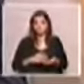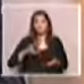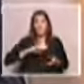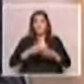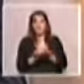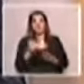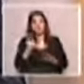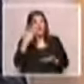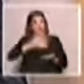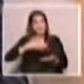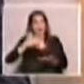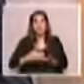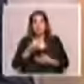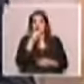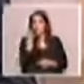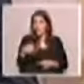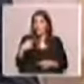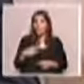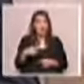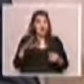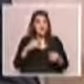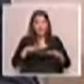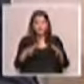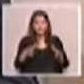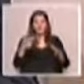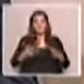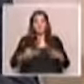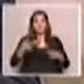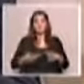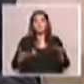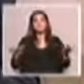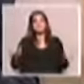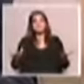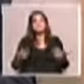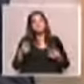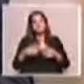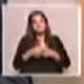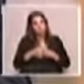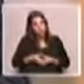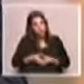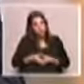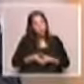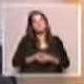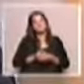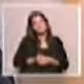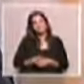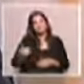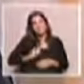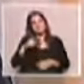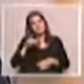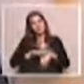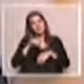queijo, uma fatia, porque depois é só consumir dessa fatia e não se consome mais o queijo. E a pertinência das unidades vem desse facto. A outra também